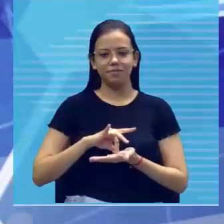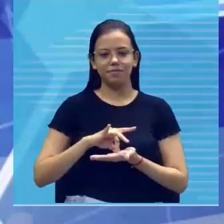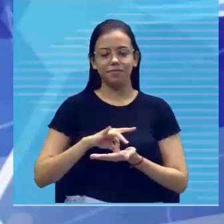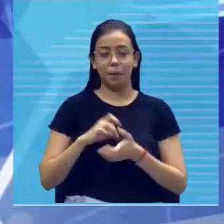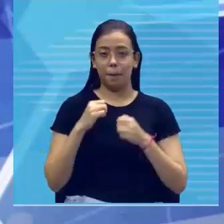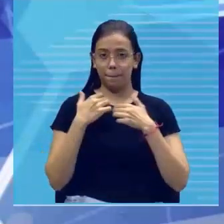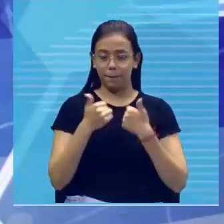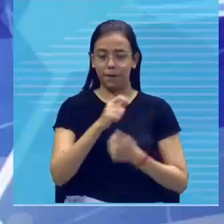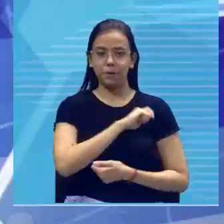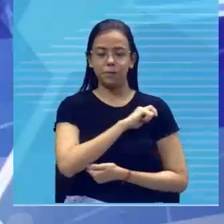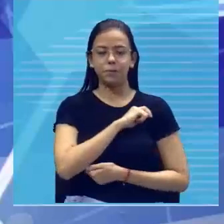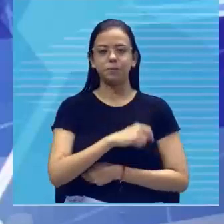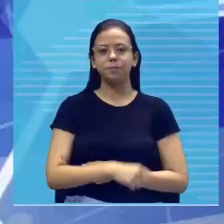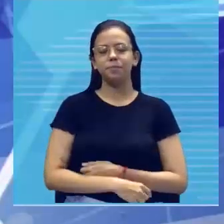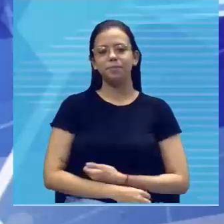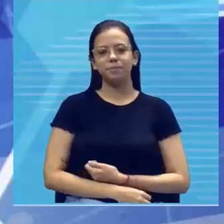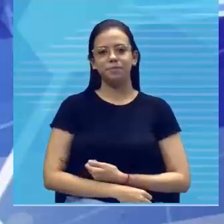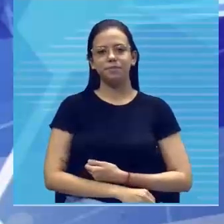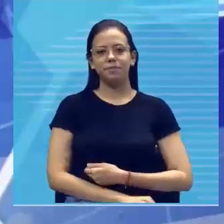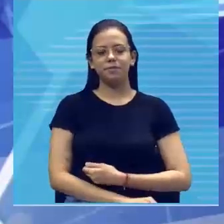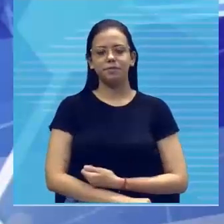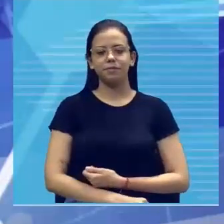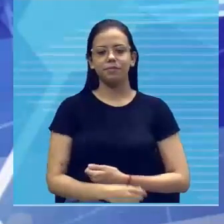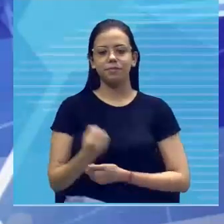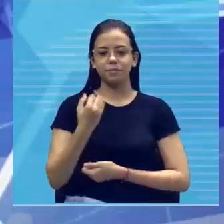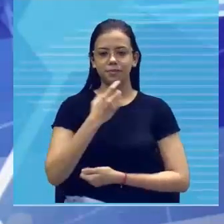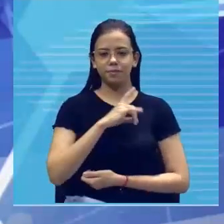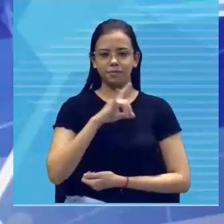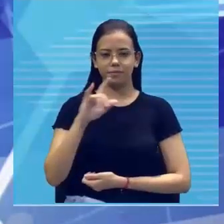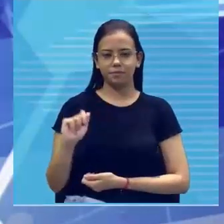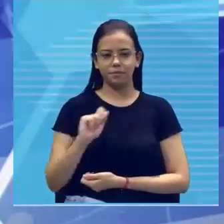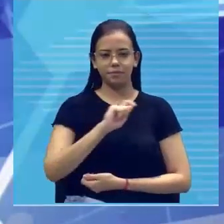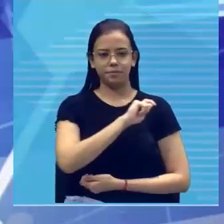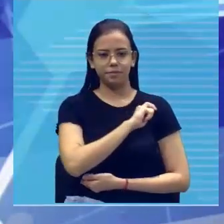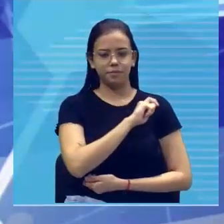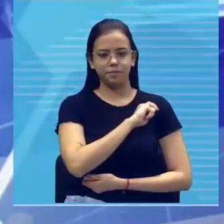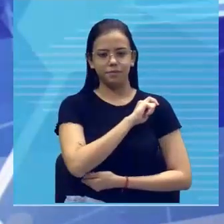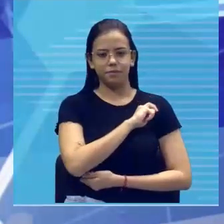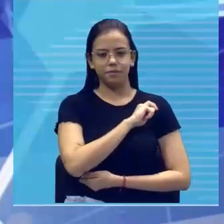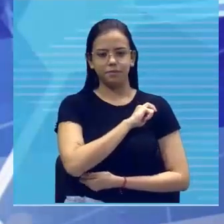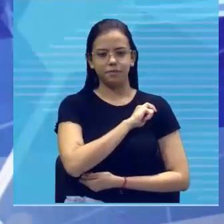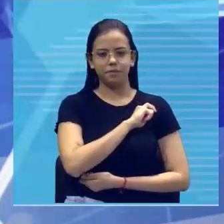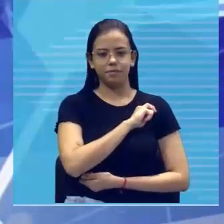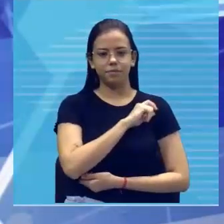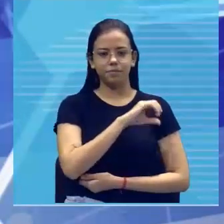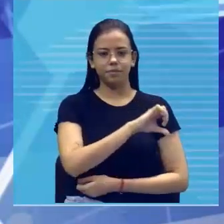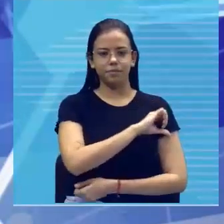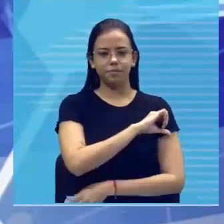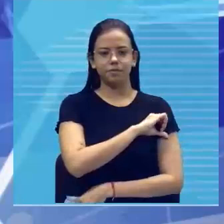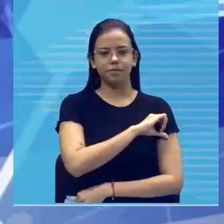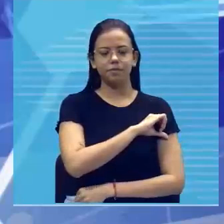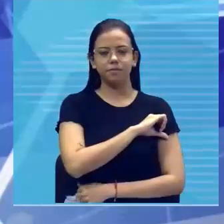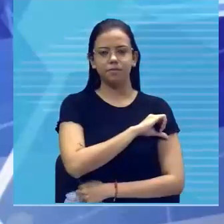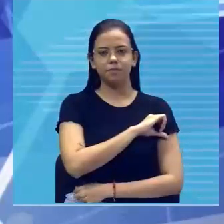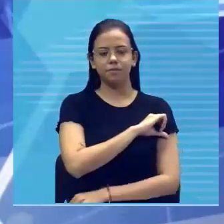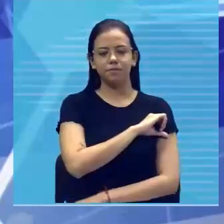E aí galerinha Bom dia nossos grandes alunos do 9º ano Opa